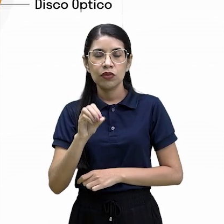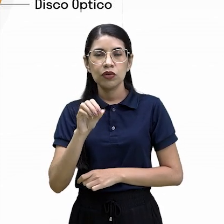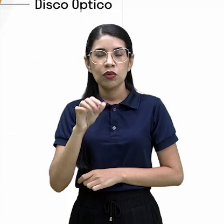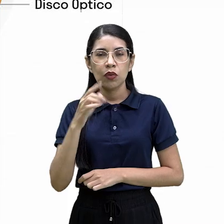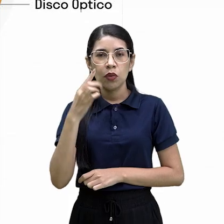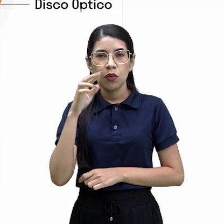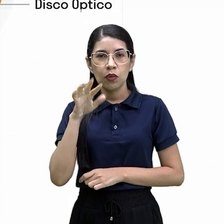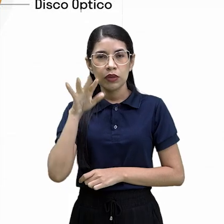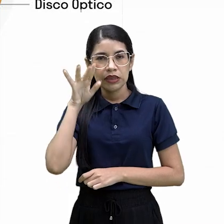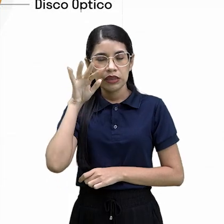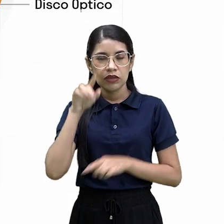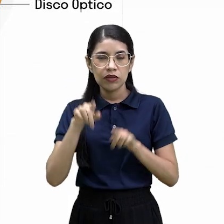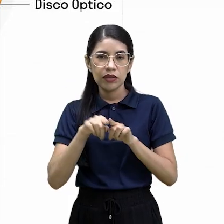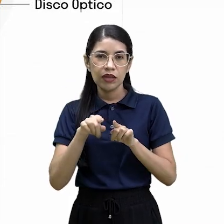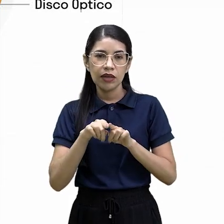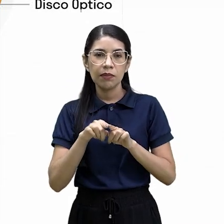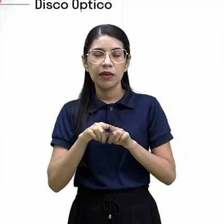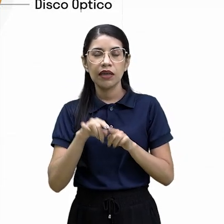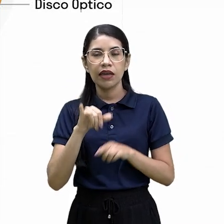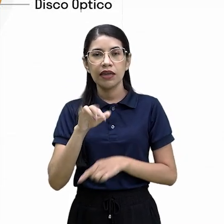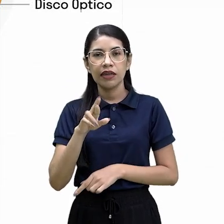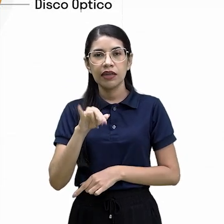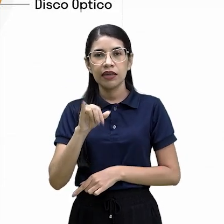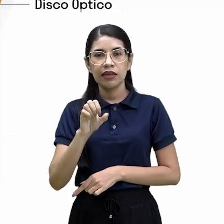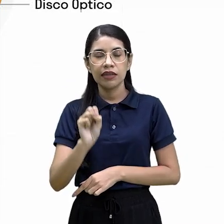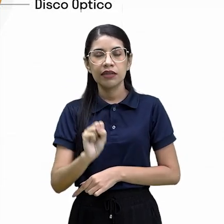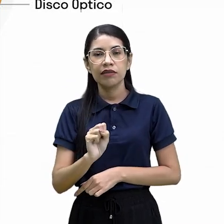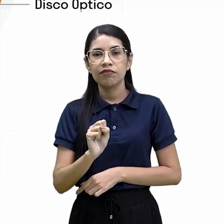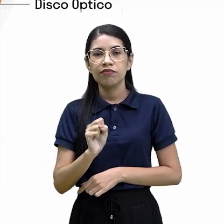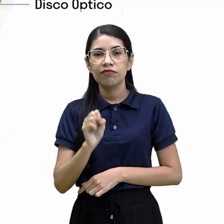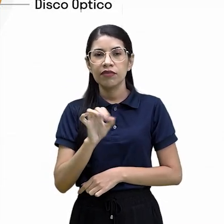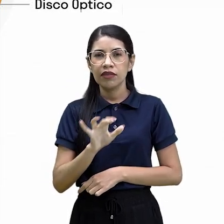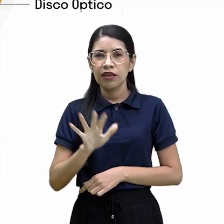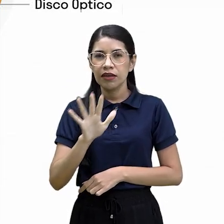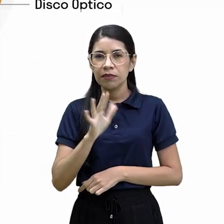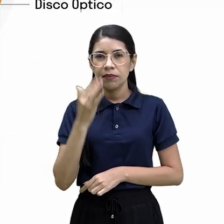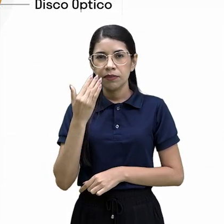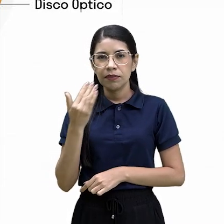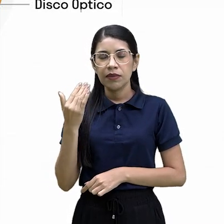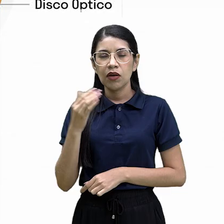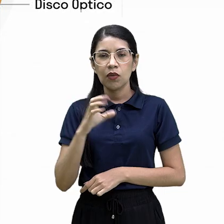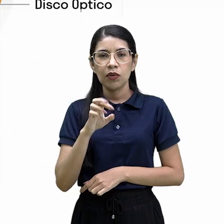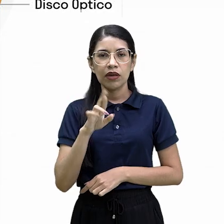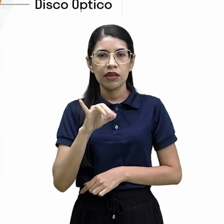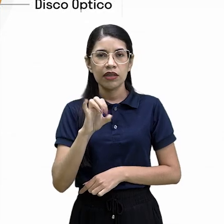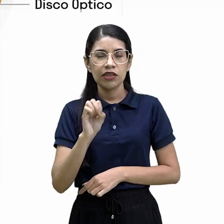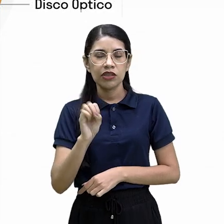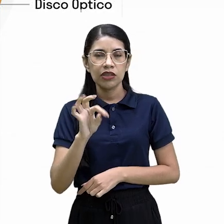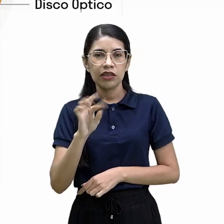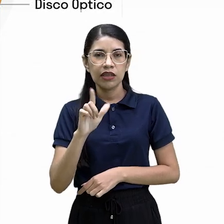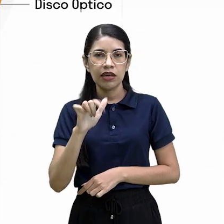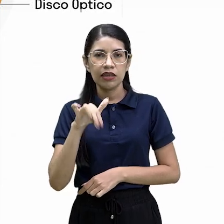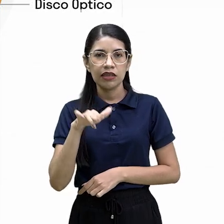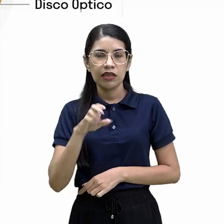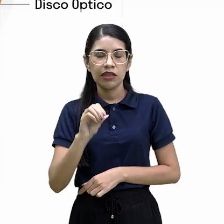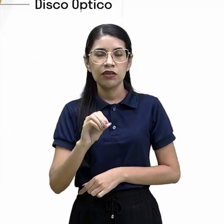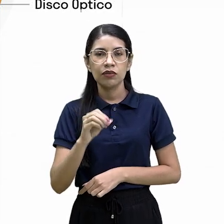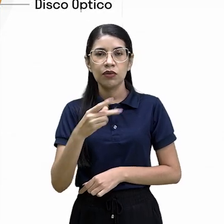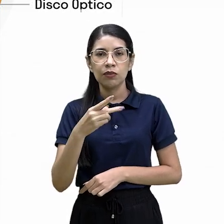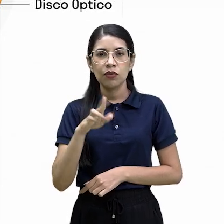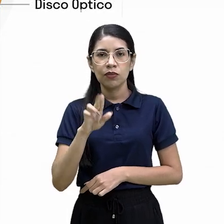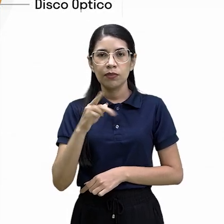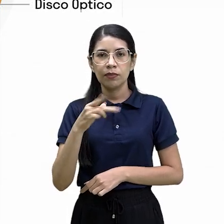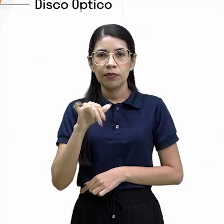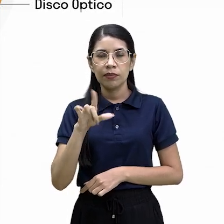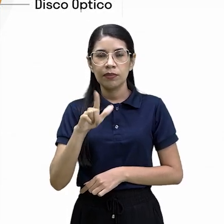o corpo, a íris, como nós estamos vendo aí, o cristalino, pupila, a